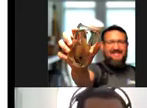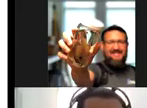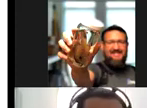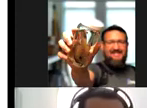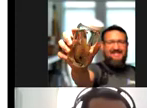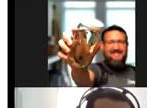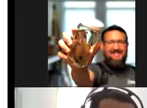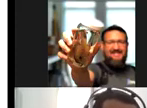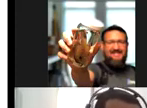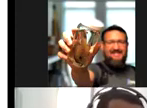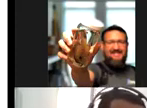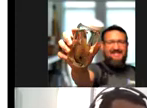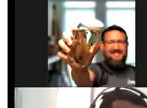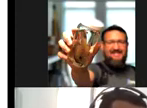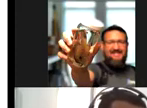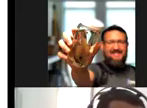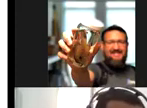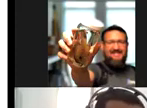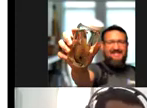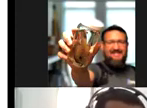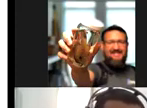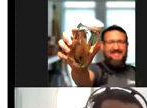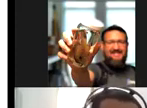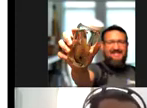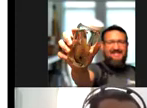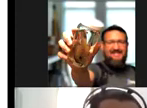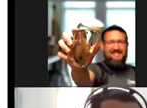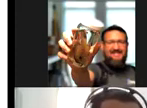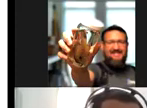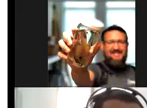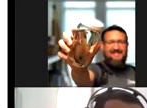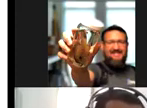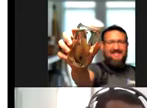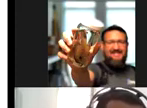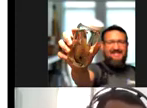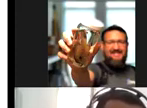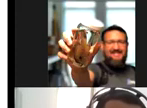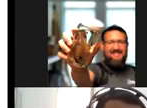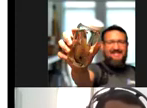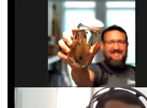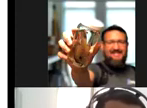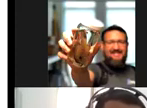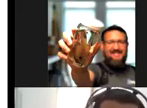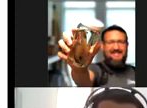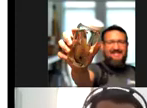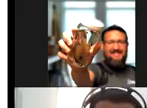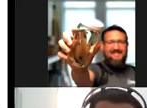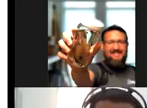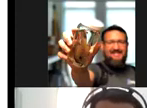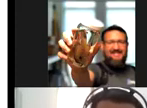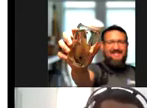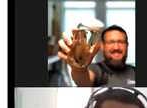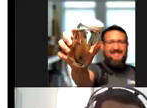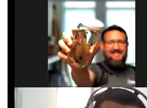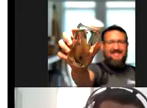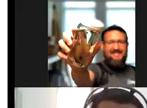ela, né. Então a gente tem aqui, em 2001, o trabalho do Town, né, que estava interessado em predizer a distribuição de espécies,